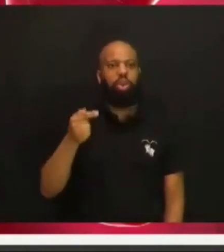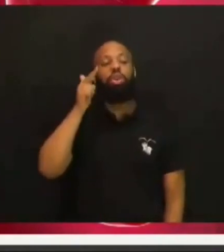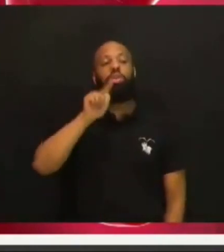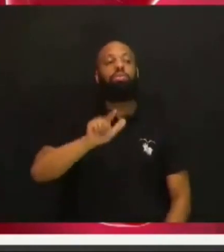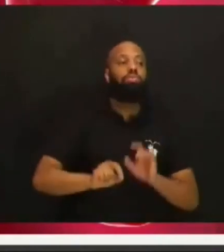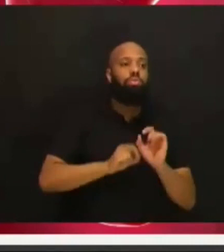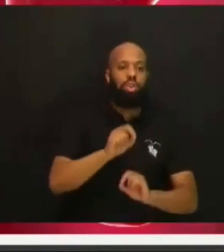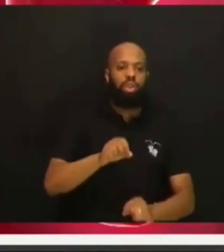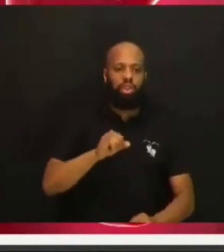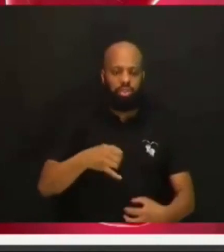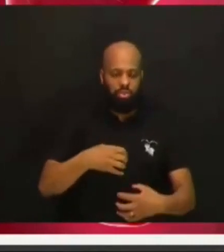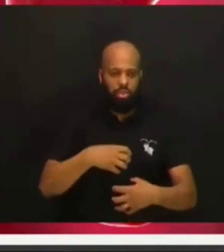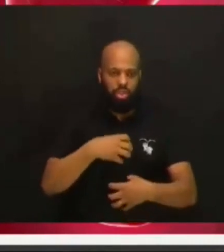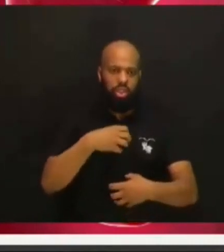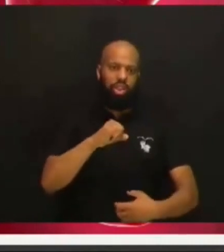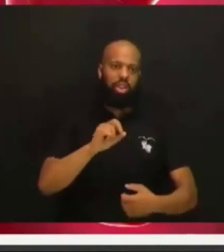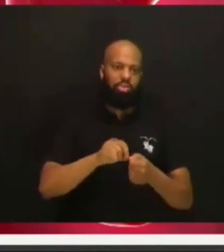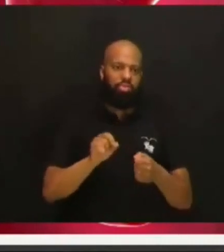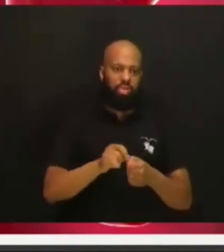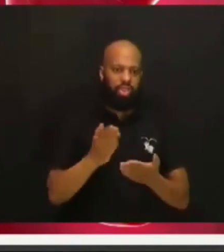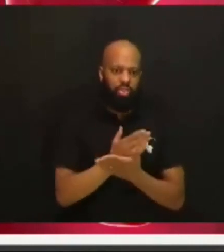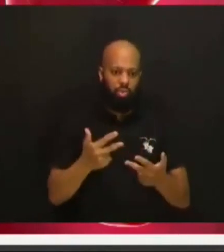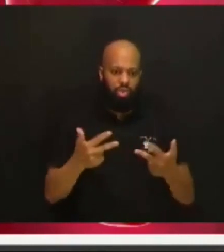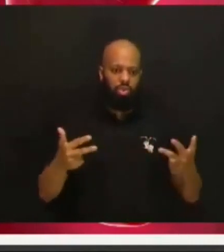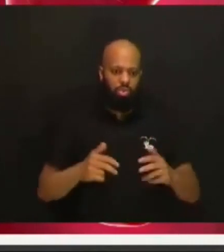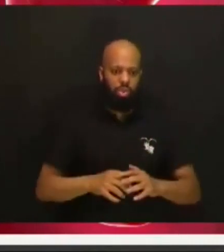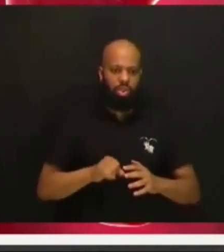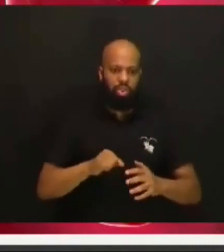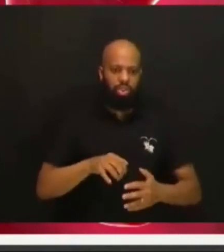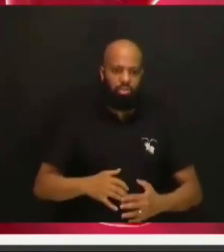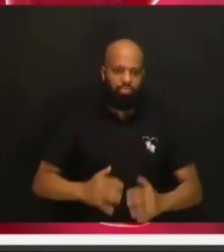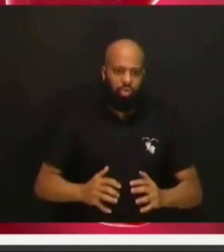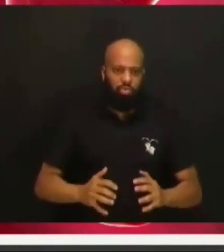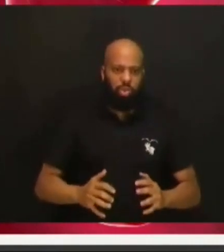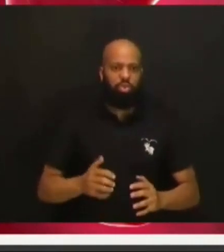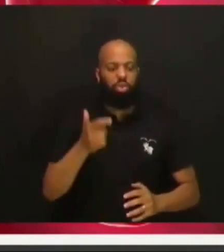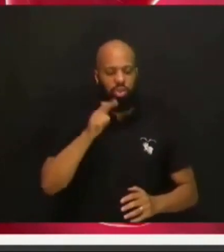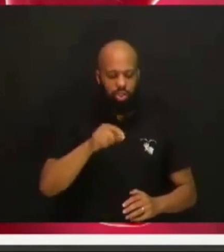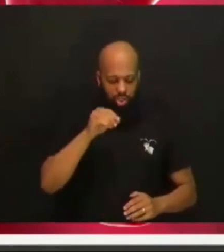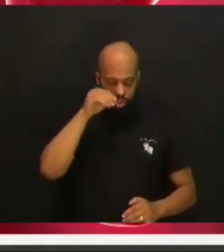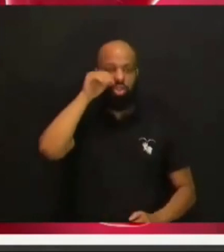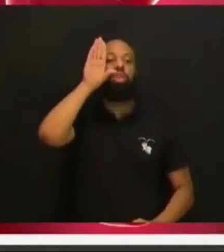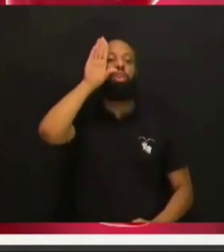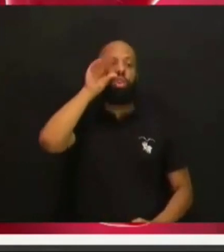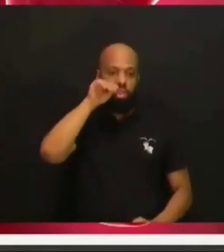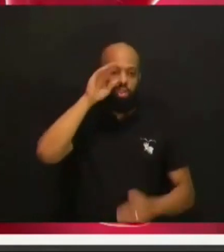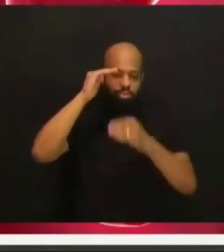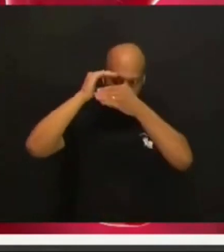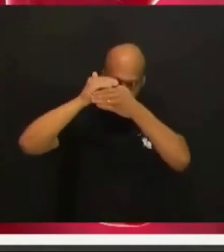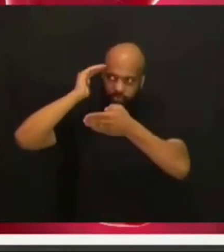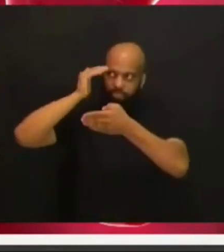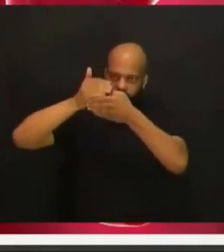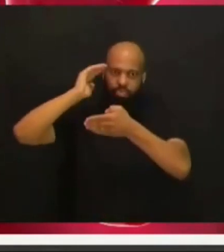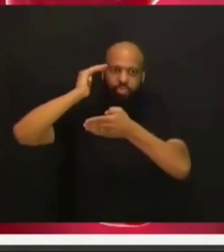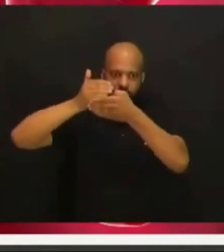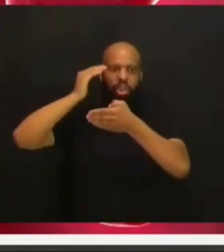no impulso, assim, sabe? Numa reação, num sobressalto, eles são capazes de piscar, de abrir e fechar o olho como se fosse um susto, vamos